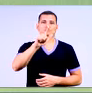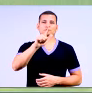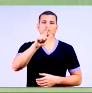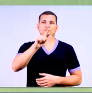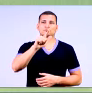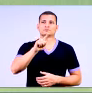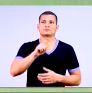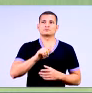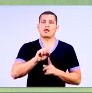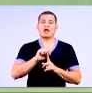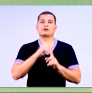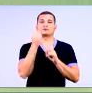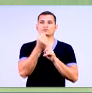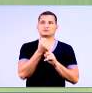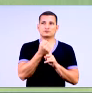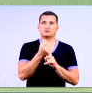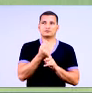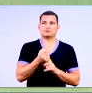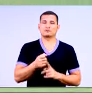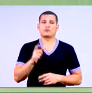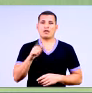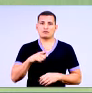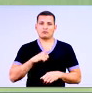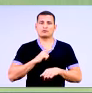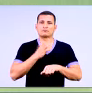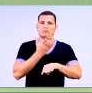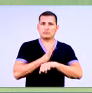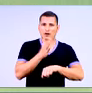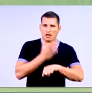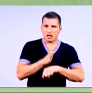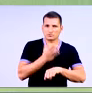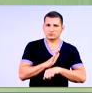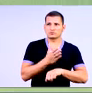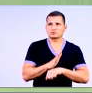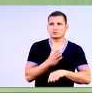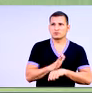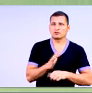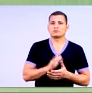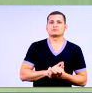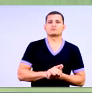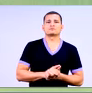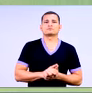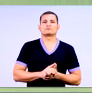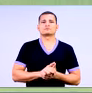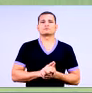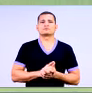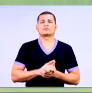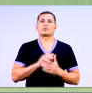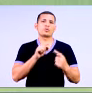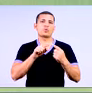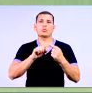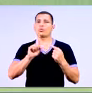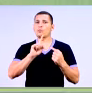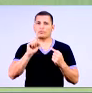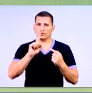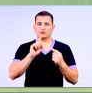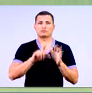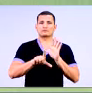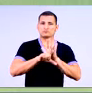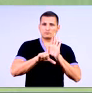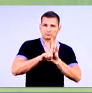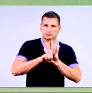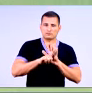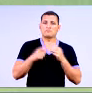Então, trabalha com a questão das práticas ilegais e, portanto, imorais, né, que precisam ser